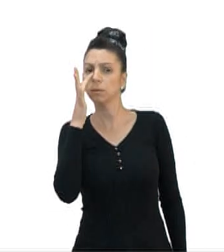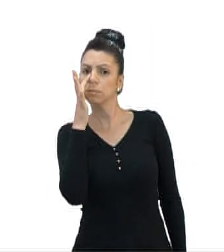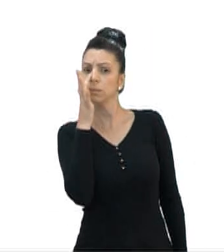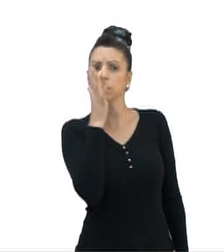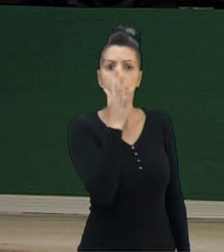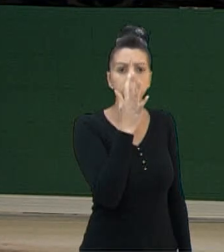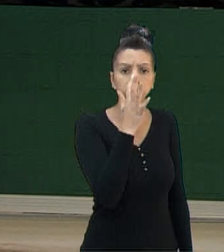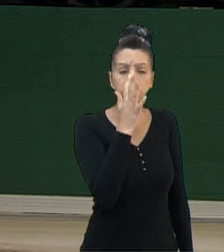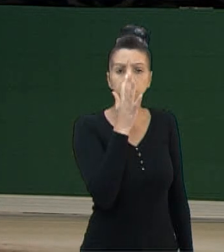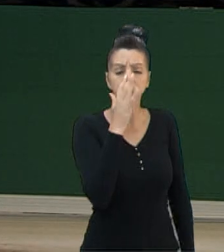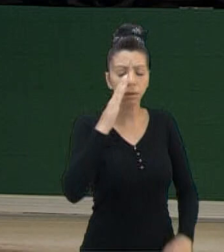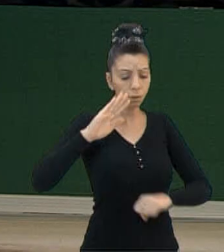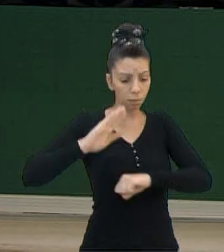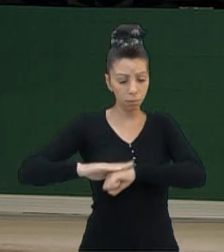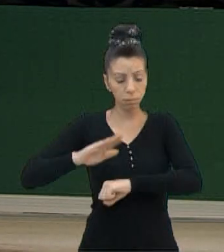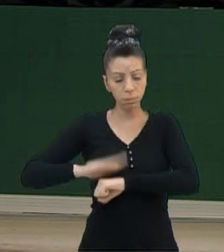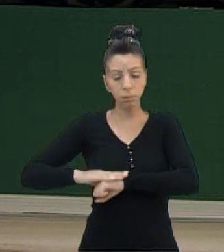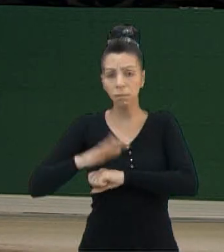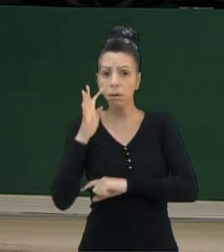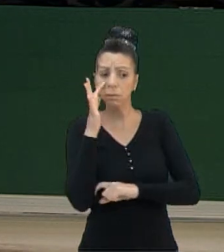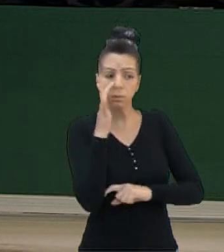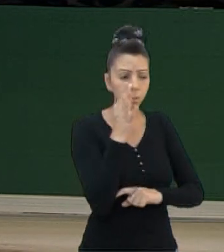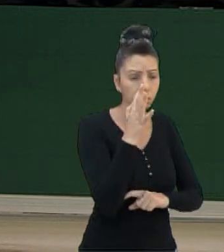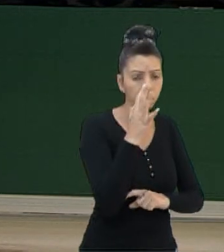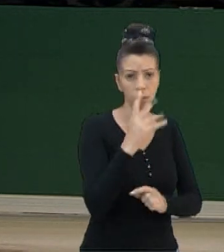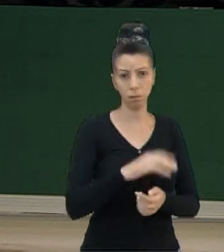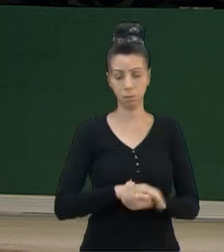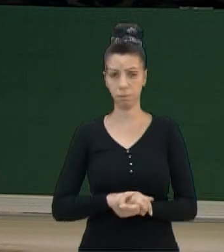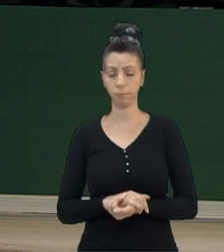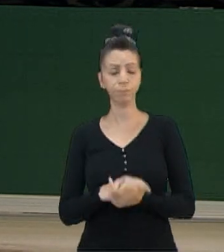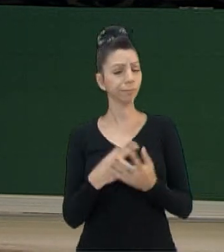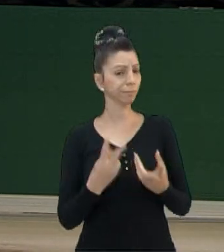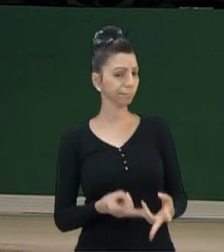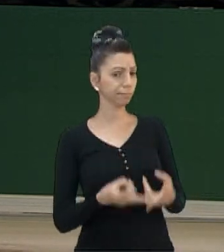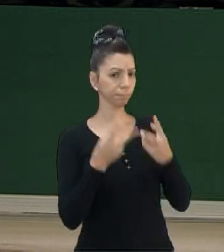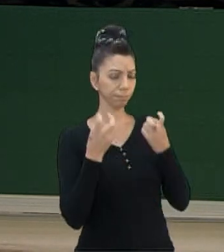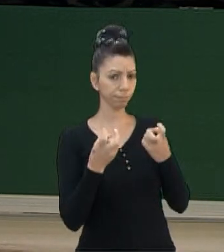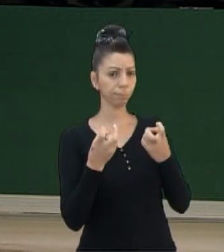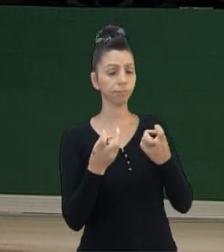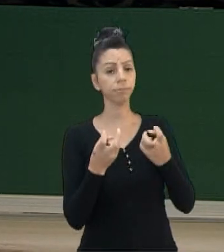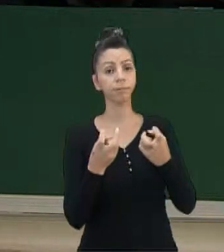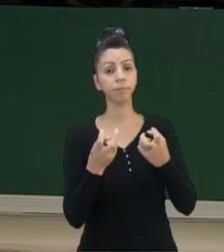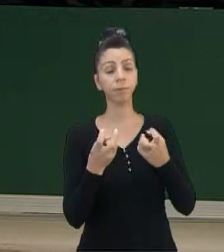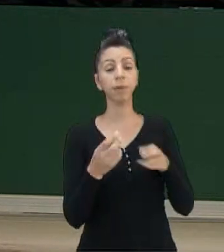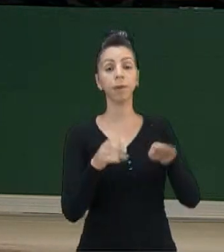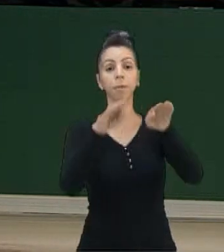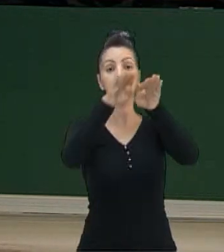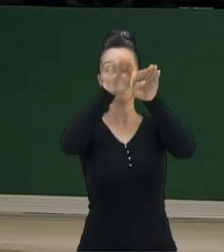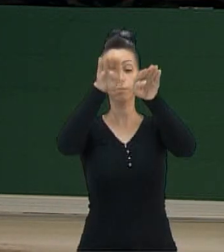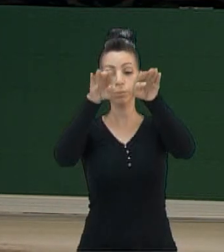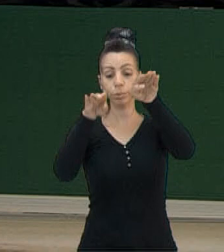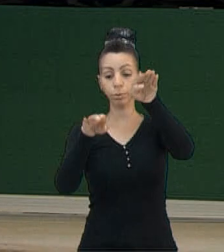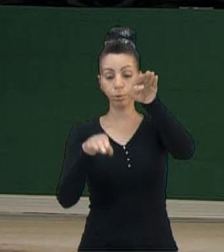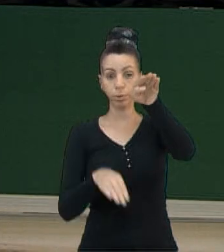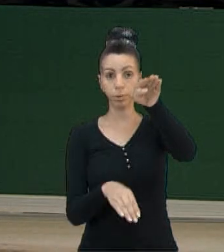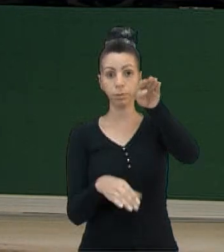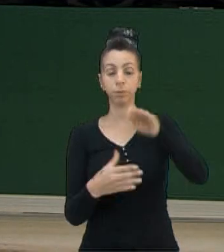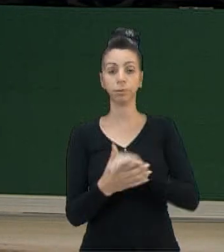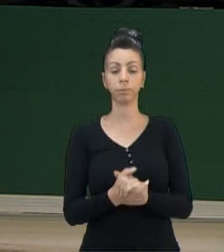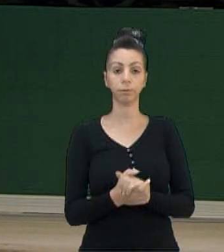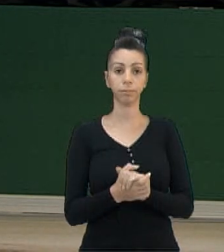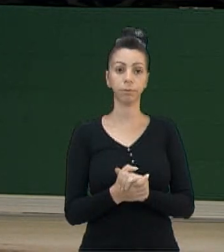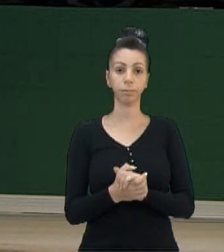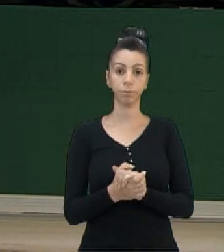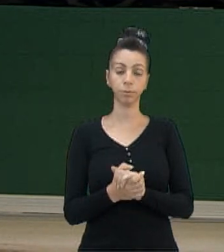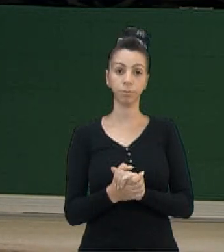eu lírico. Onde que está essa admiração? A gente observa que há uma gradação nesse texto. Então, esse eu lírico